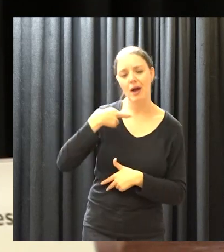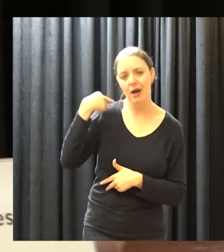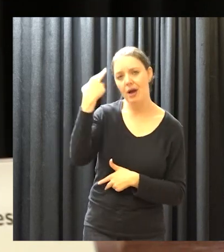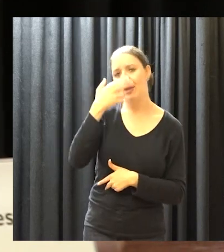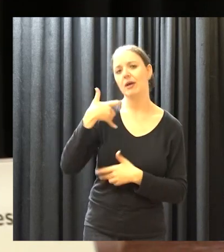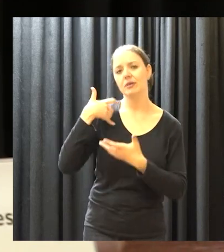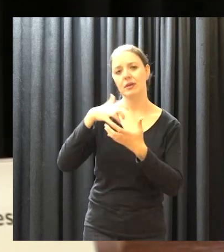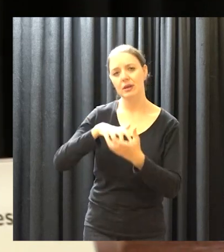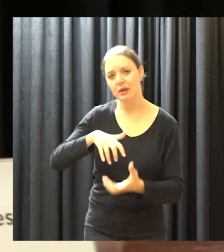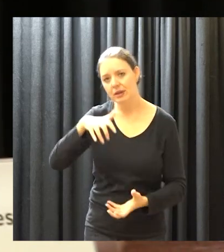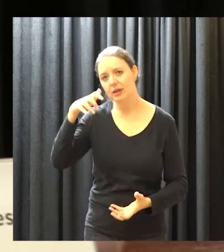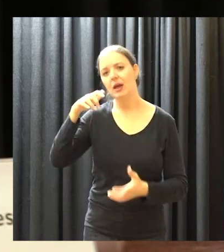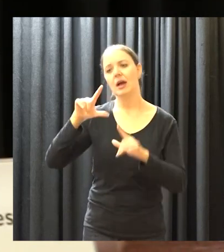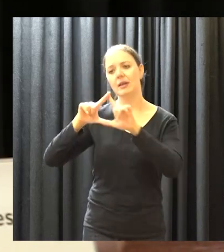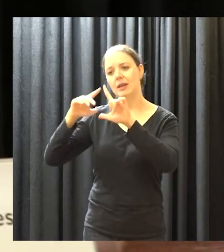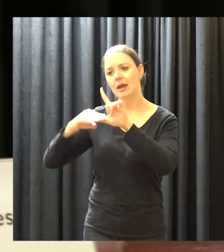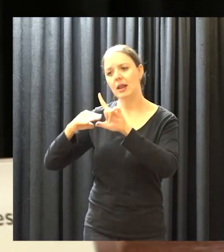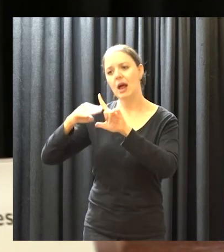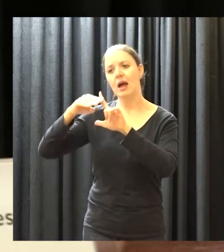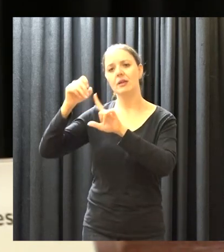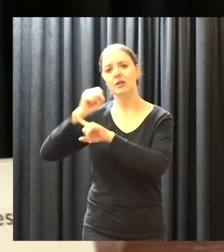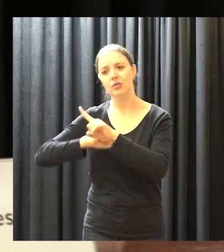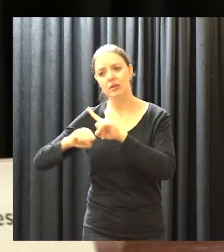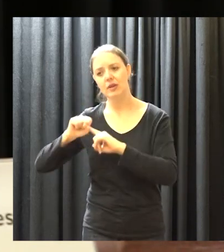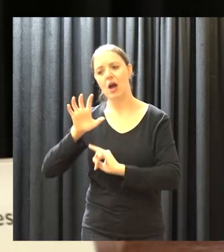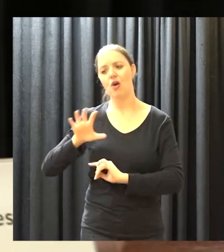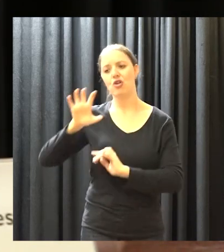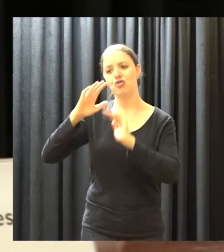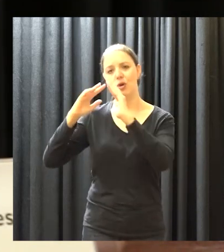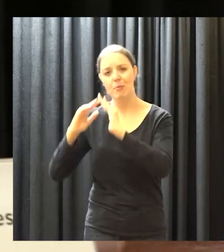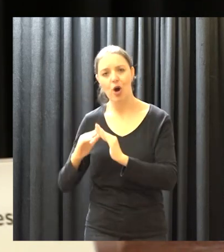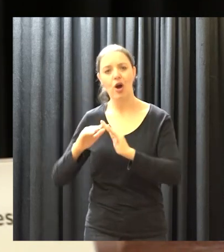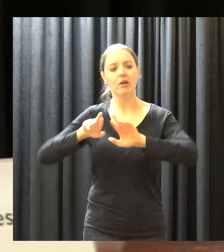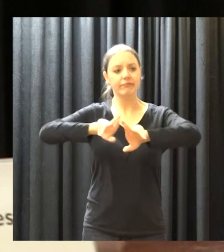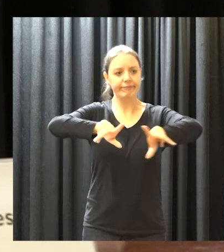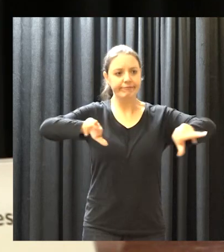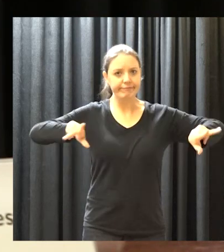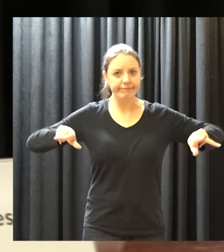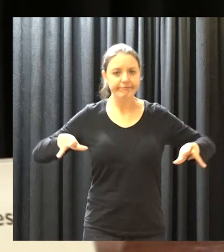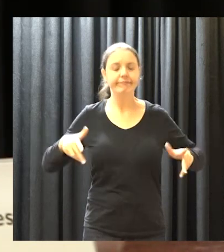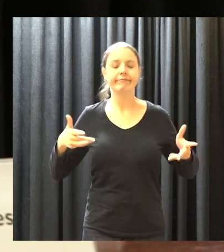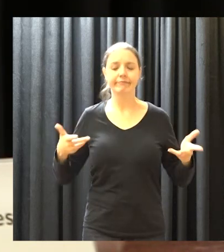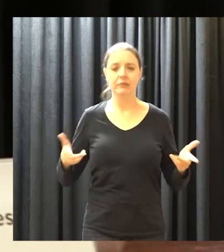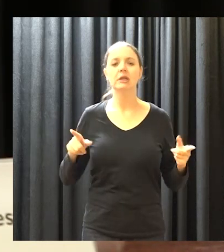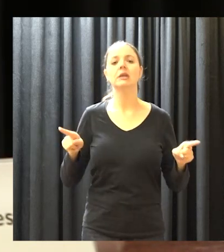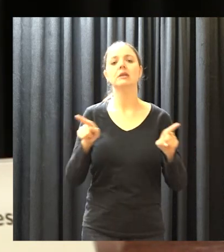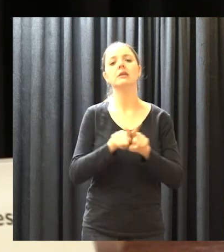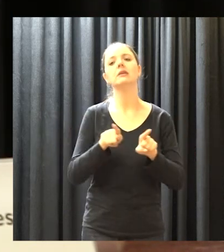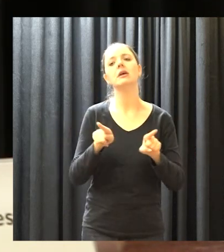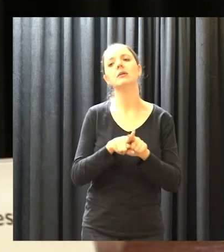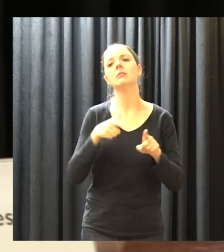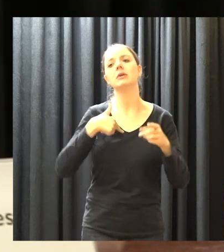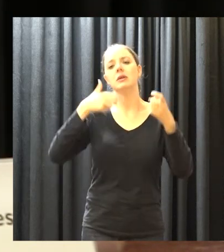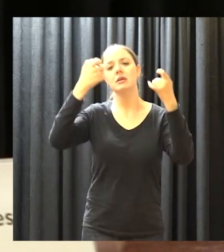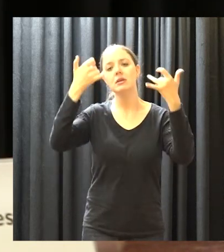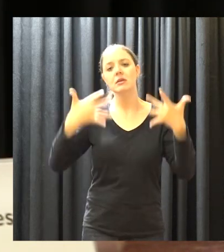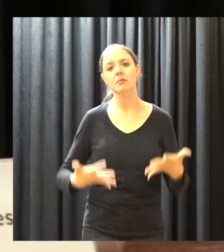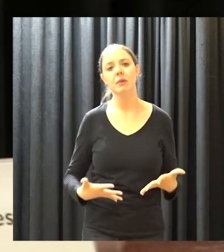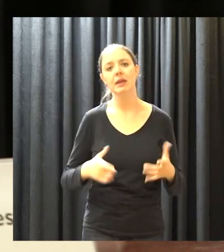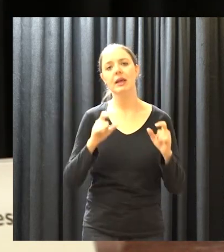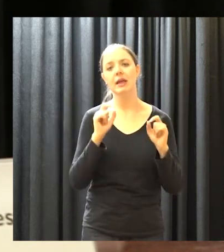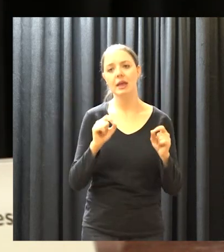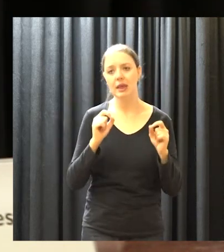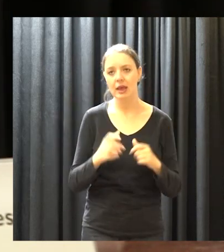regionalidade e demais marcadores sociais da diferença. Também destaquei a necessidade de rompermos com o mito do